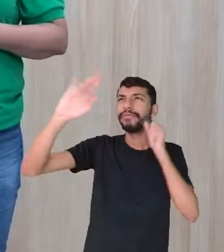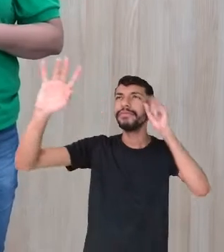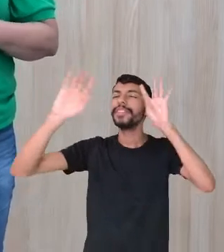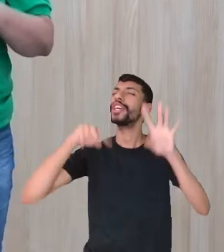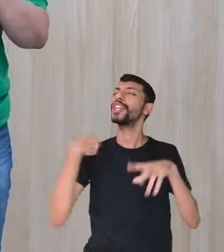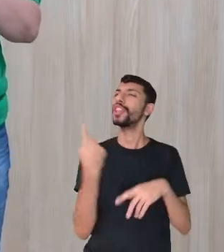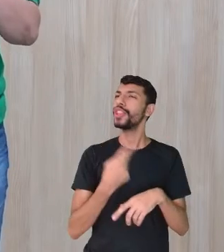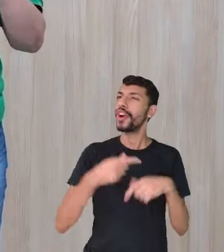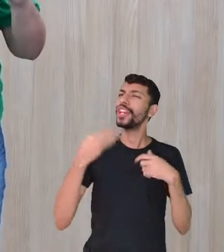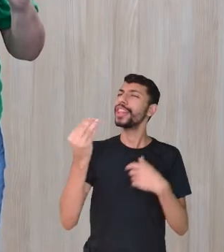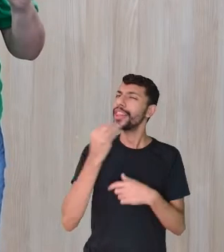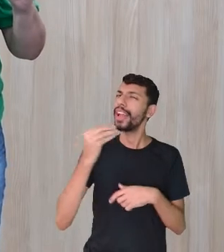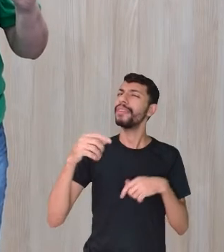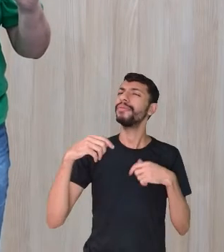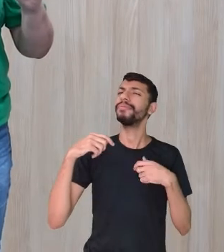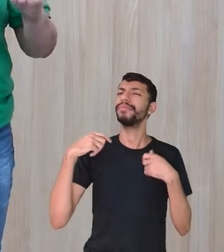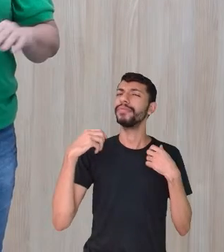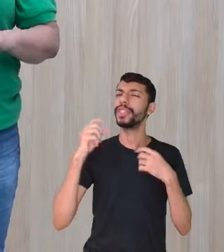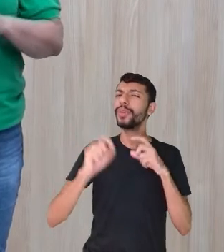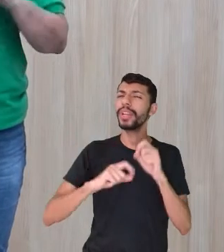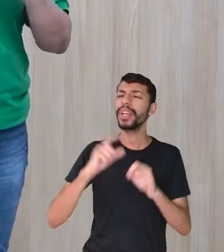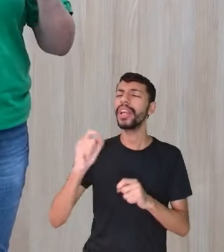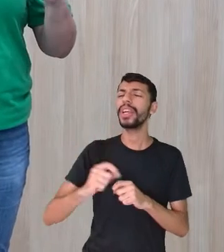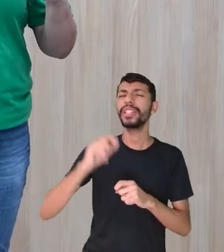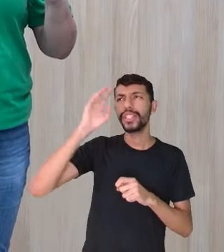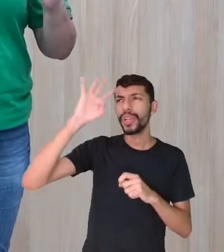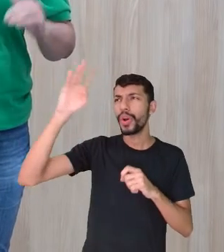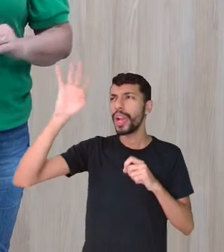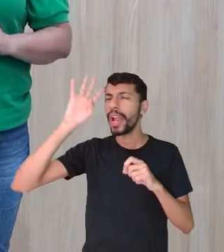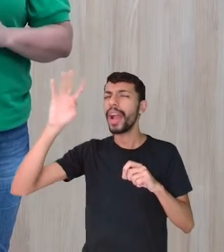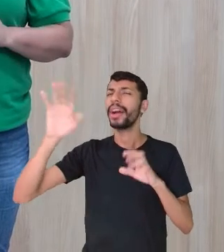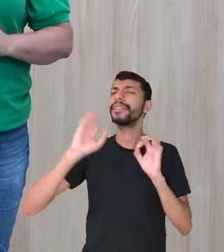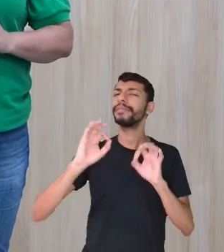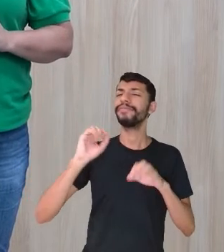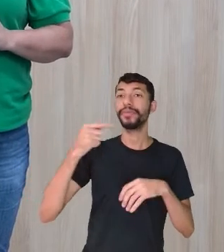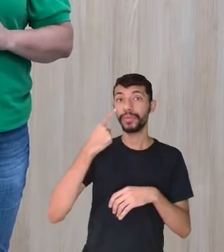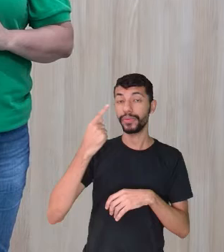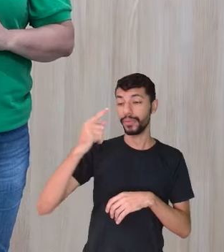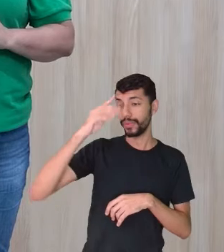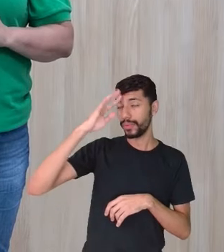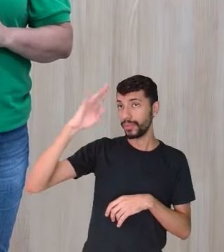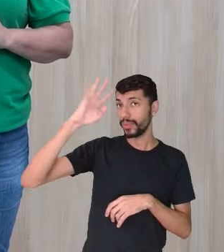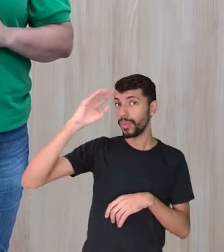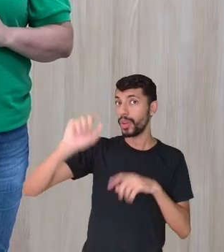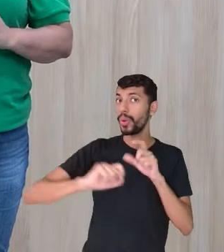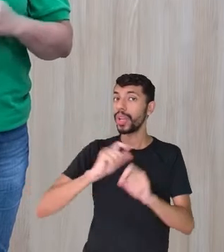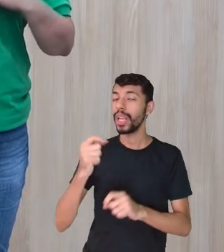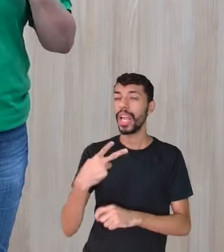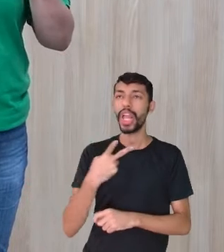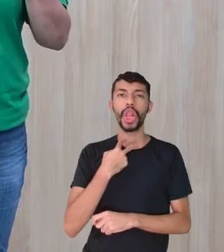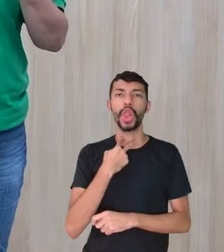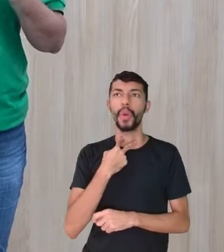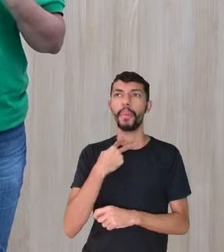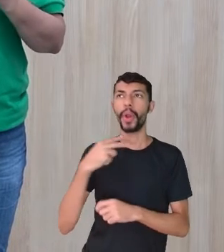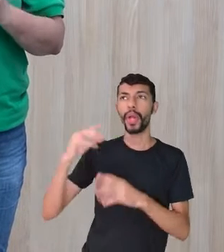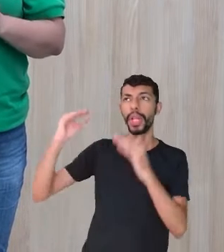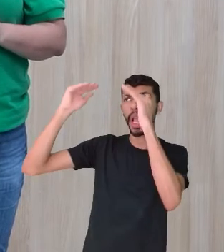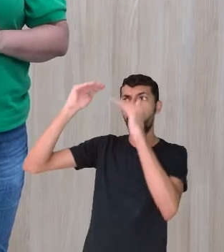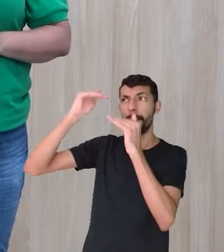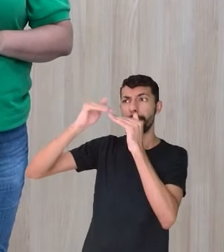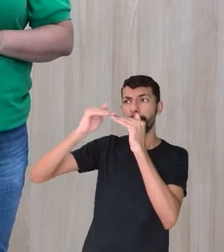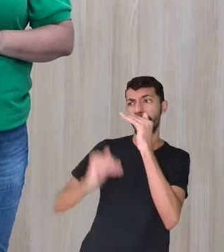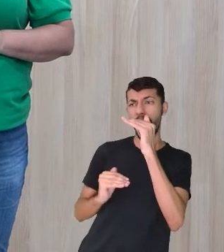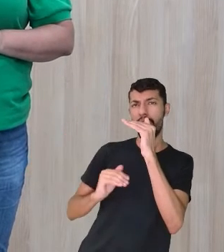devemos sonhar, independente das situações, das circunstâncias. O sonho, ele não pode ser menor do que a